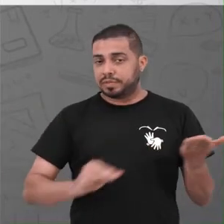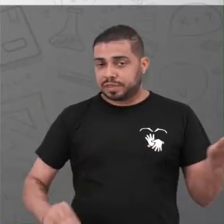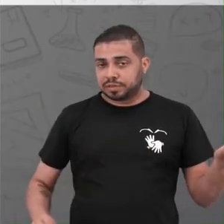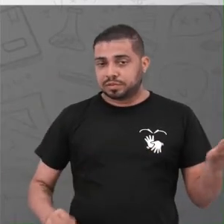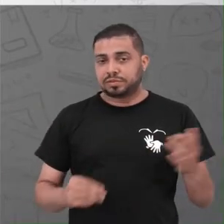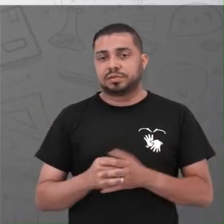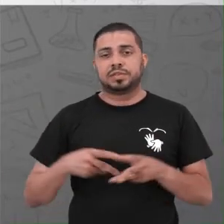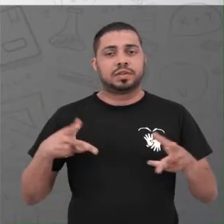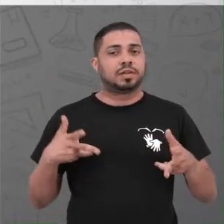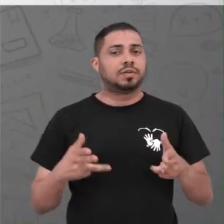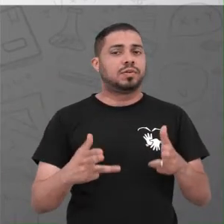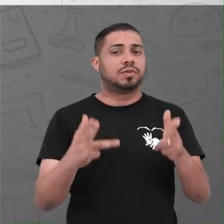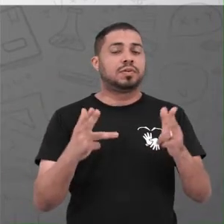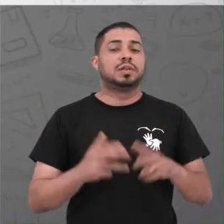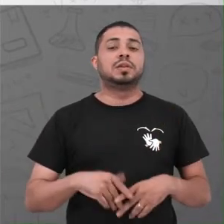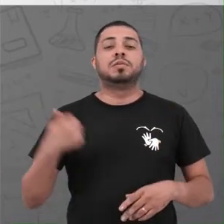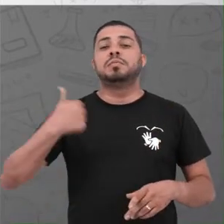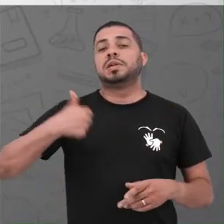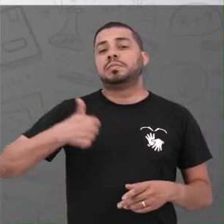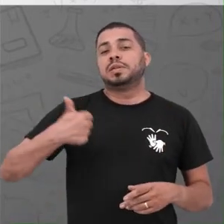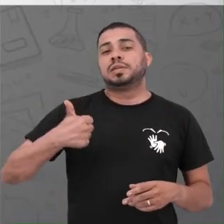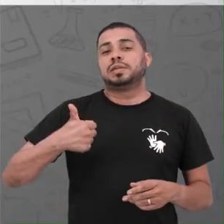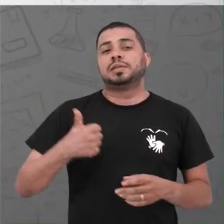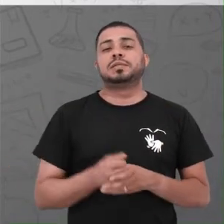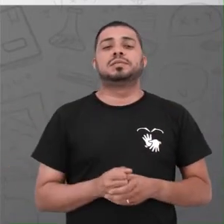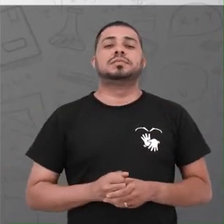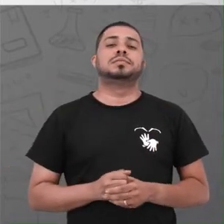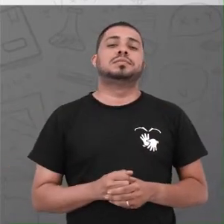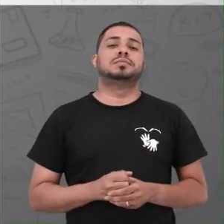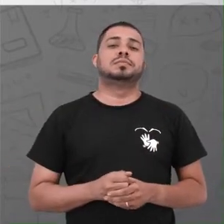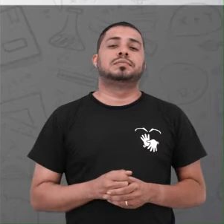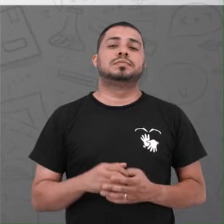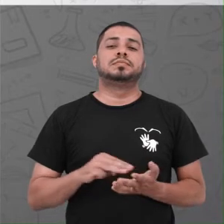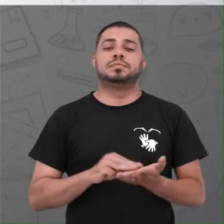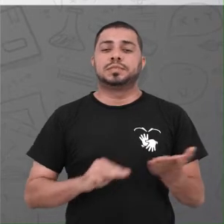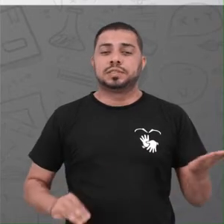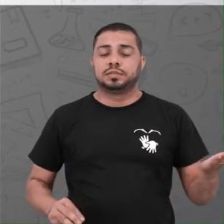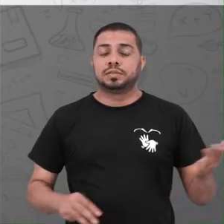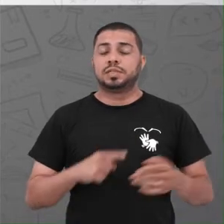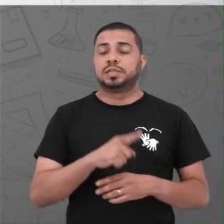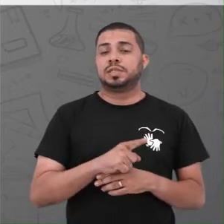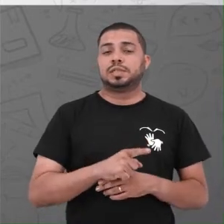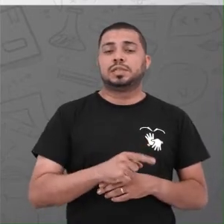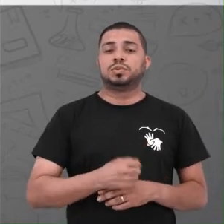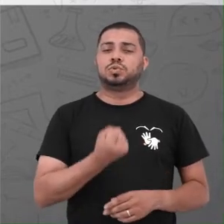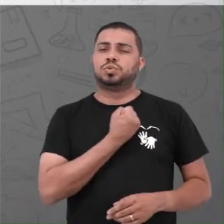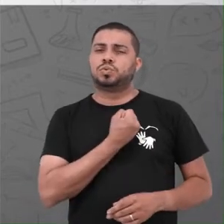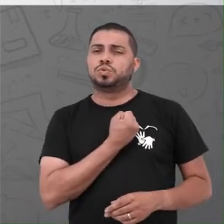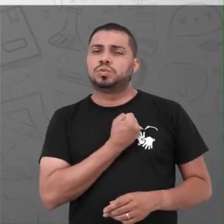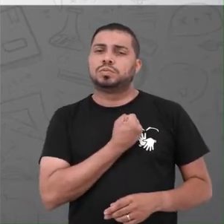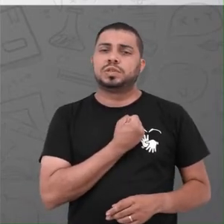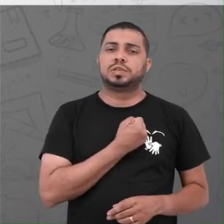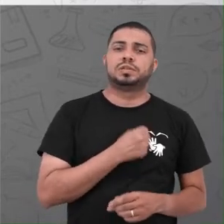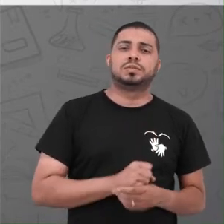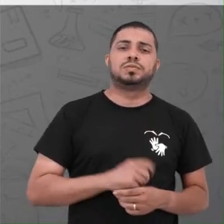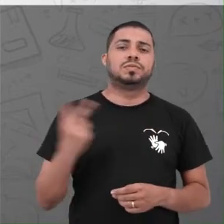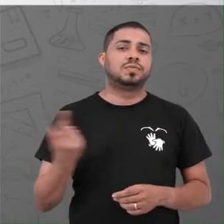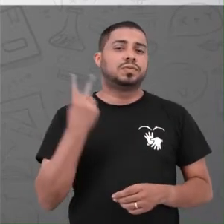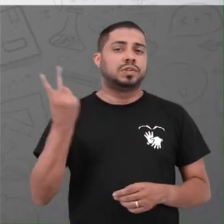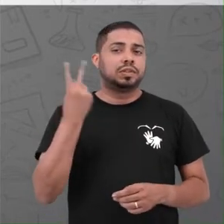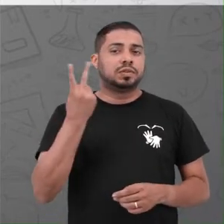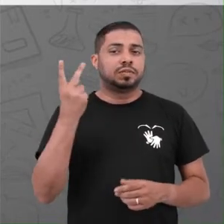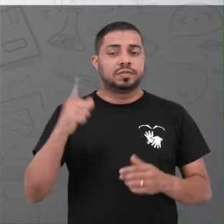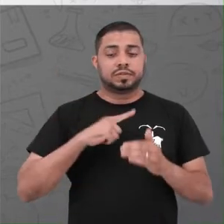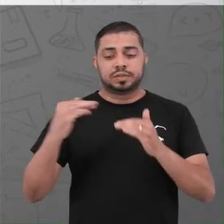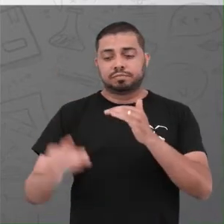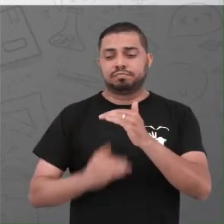que é aquele primeiro método onde o número, né, da cota, o valor numérico da cota, ele fica